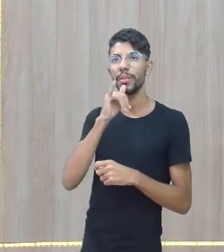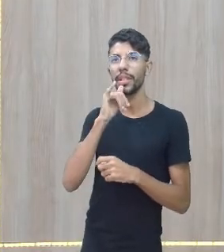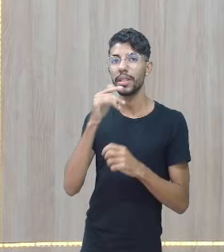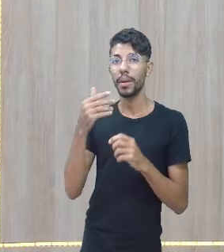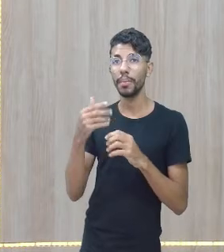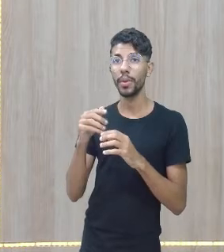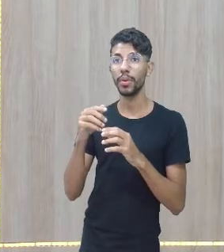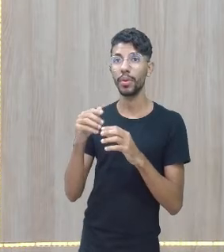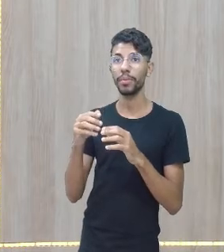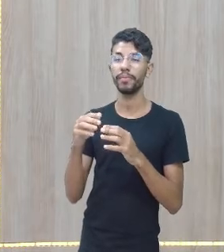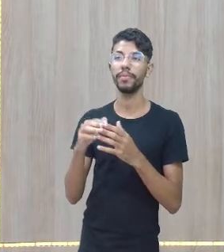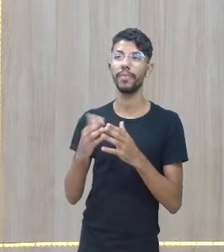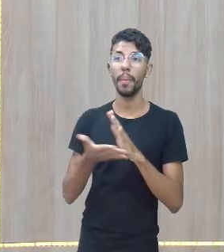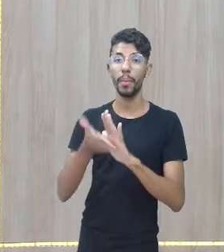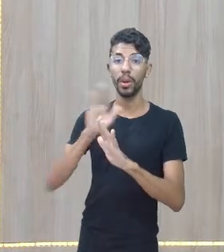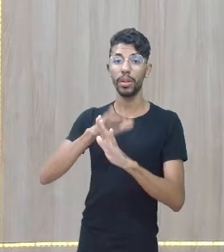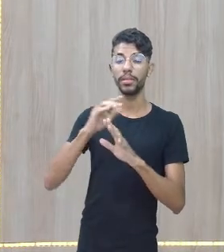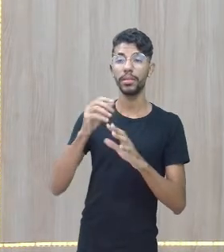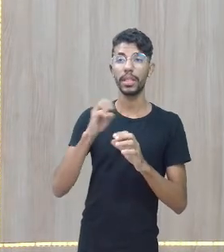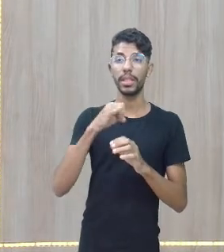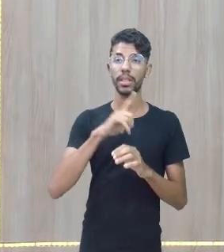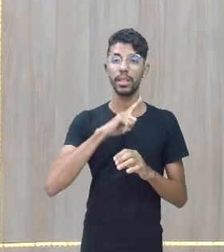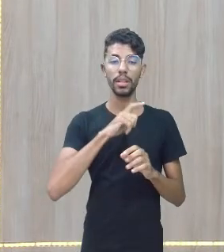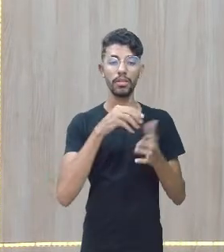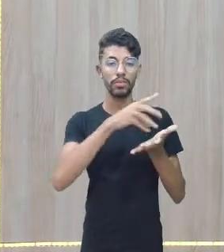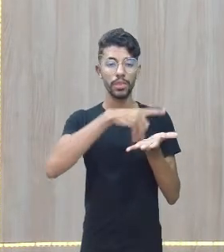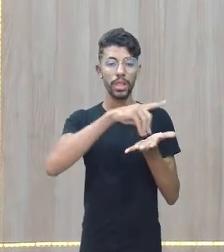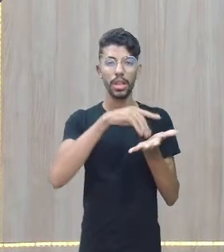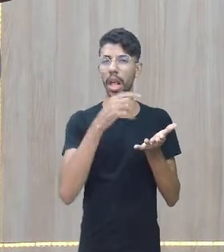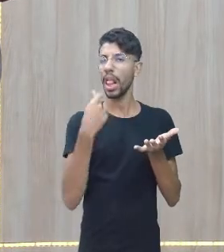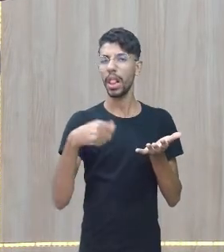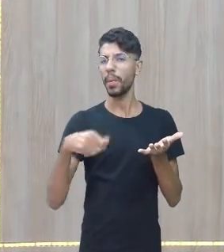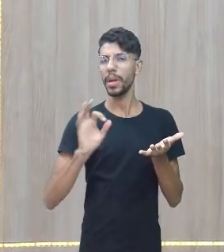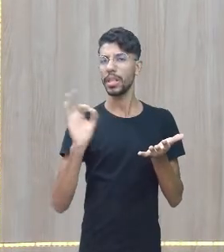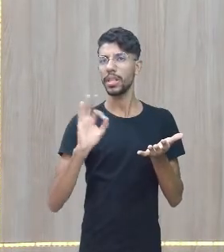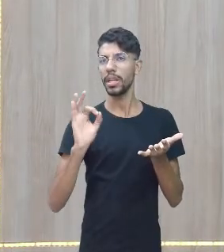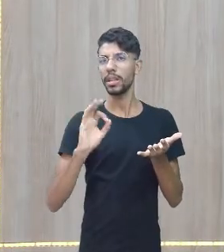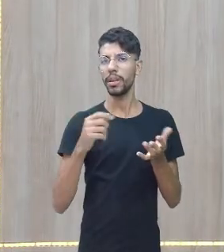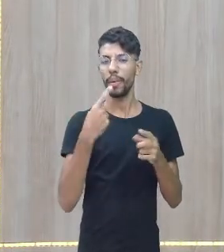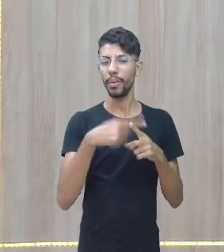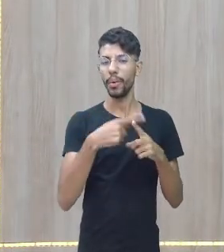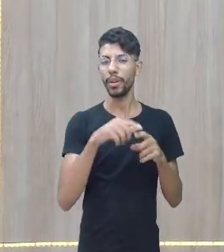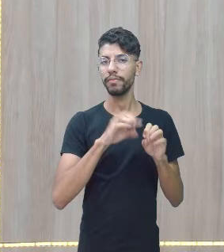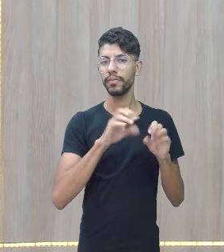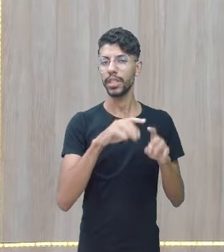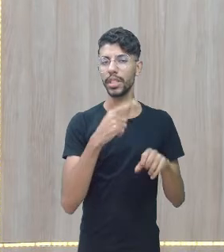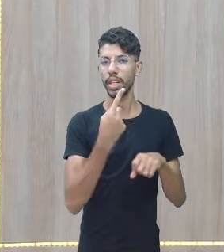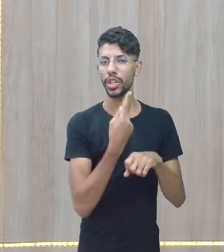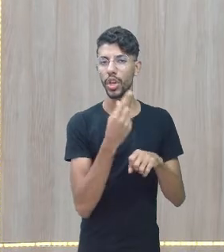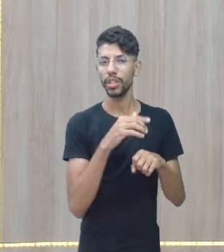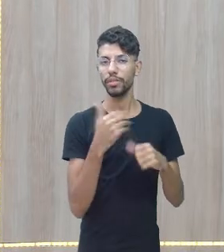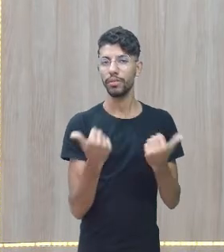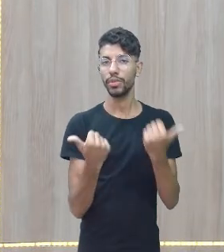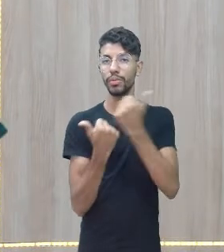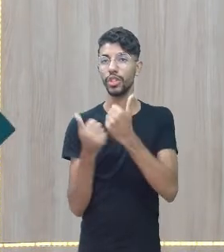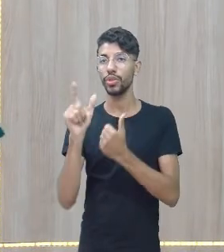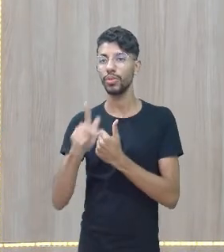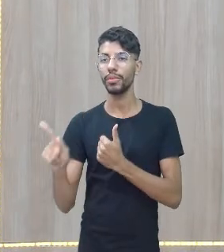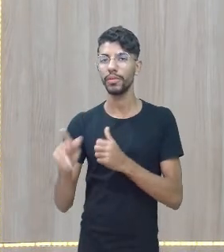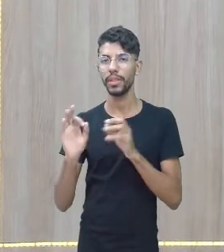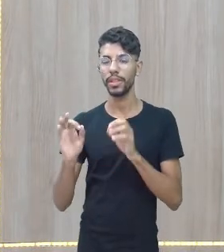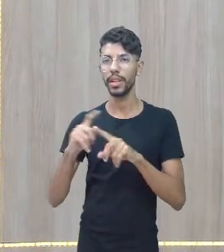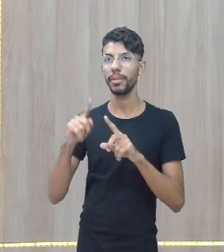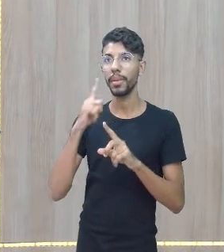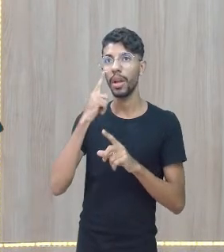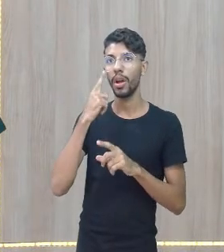CDs que ensinam por si só, né? Então, eles substituem o tutor. Outro termo associado